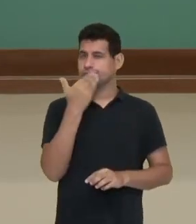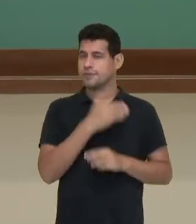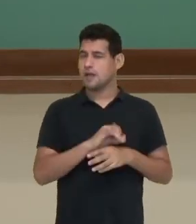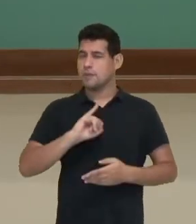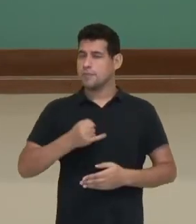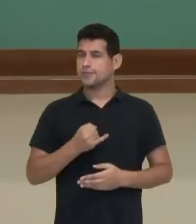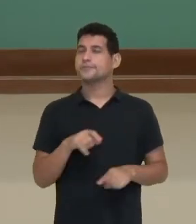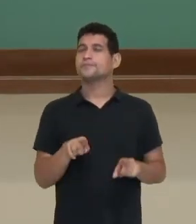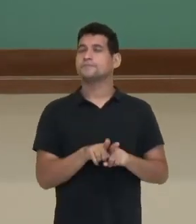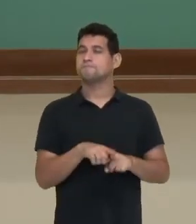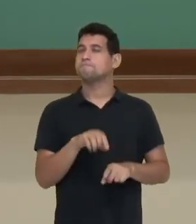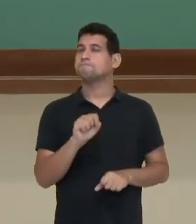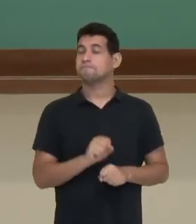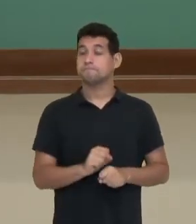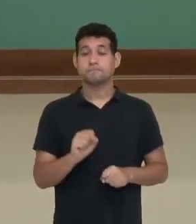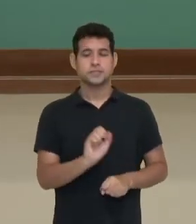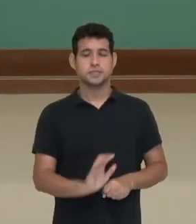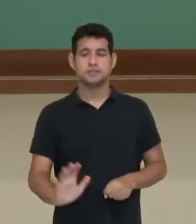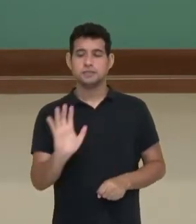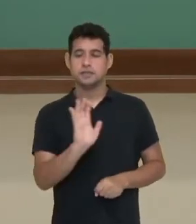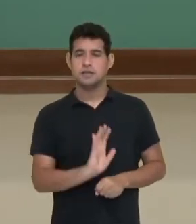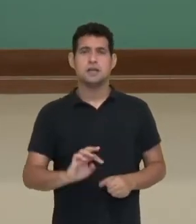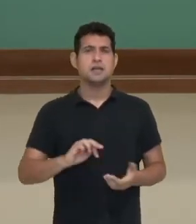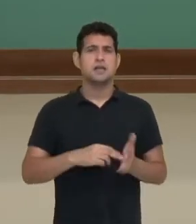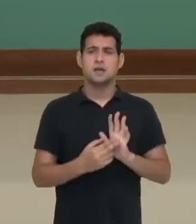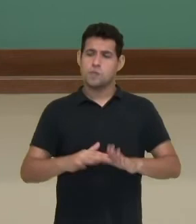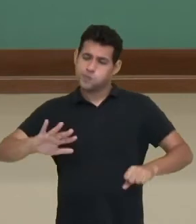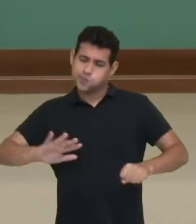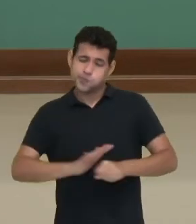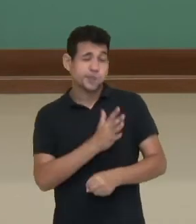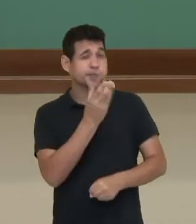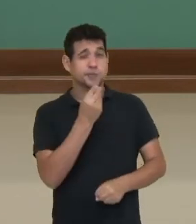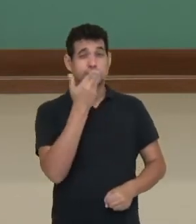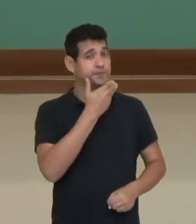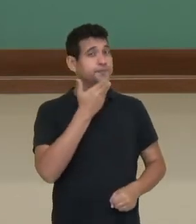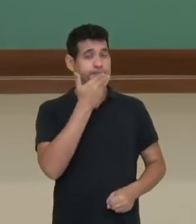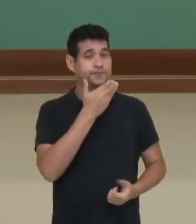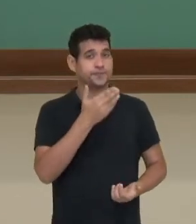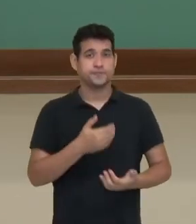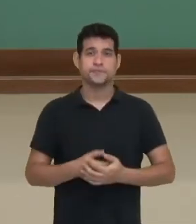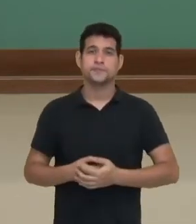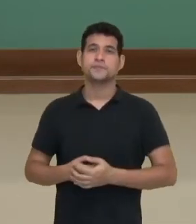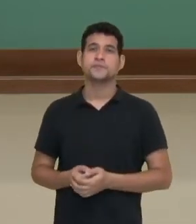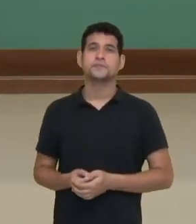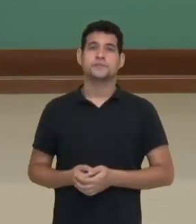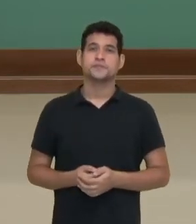esse açúcar, se aproveitariam desse território que era farto em produção de açúcar. tá?